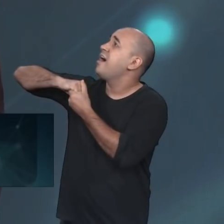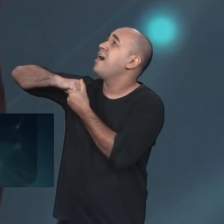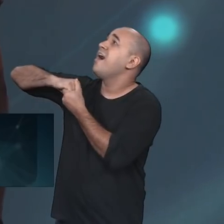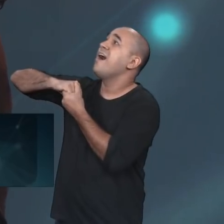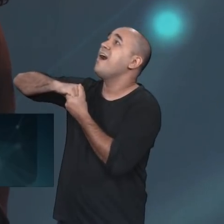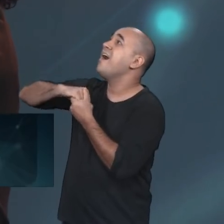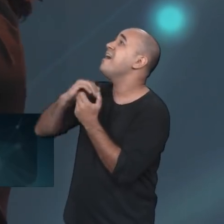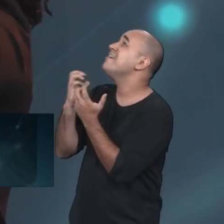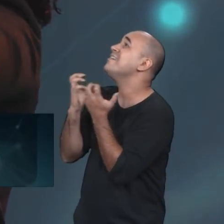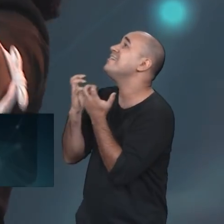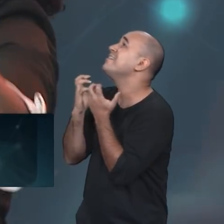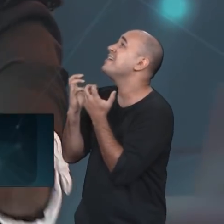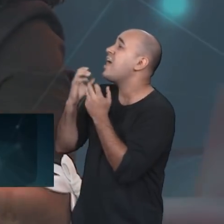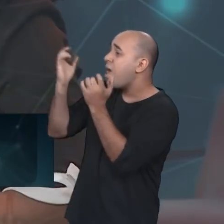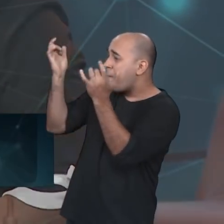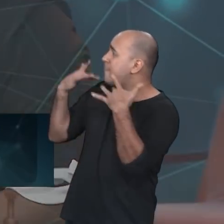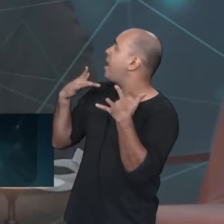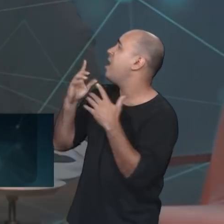me deixes